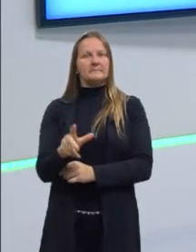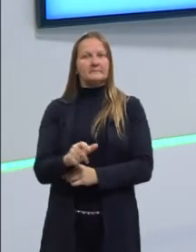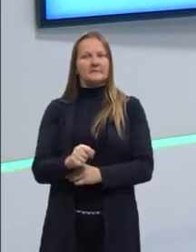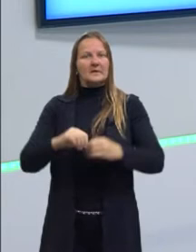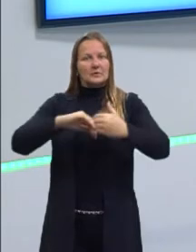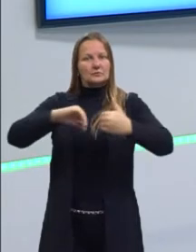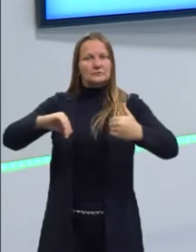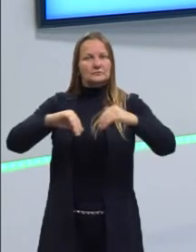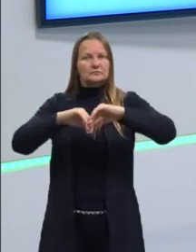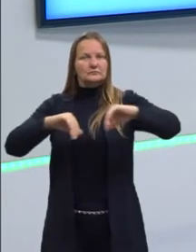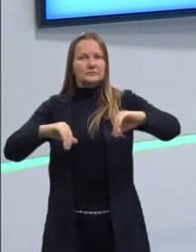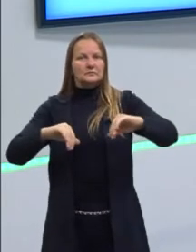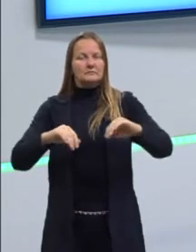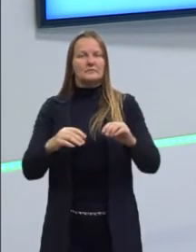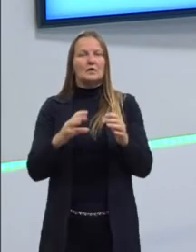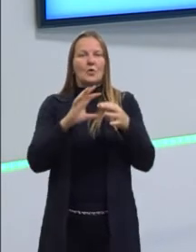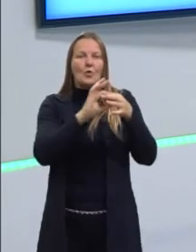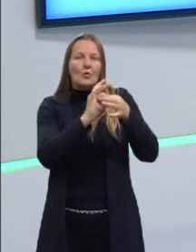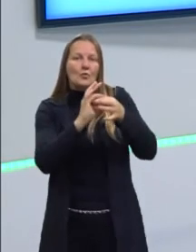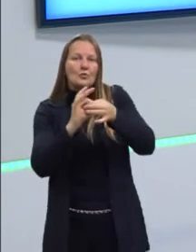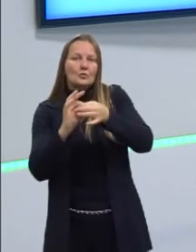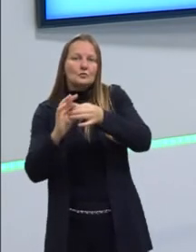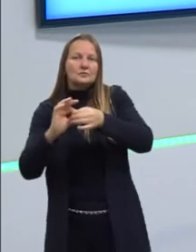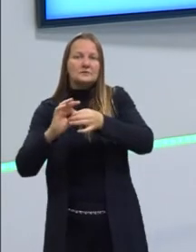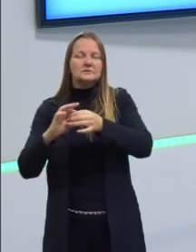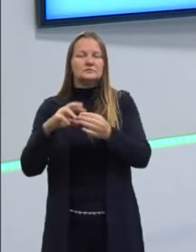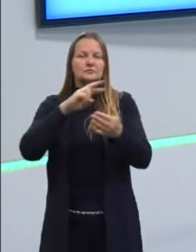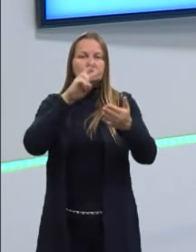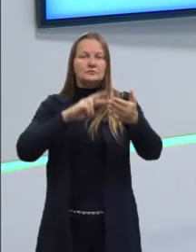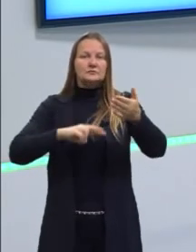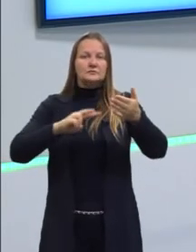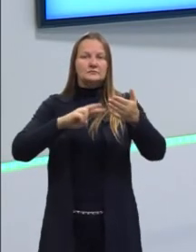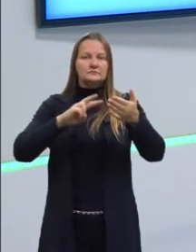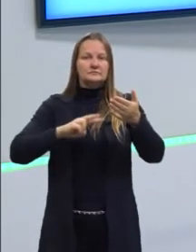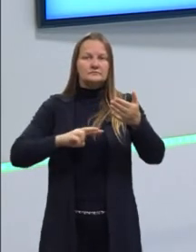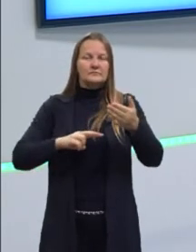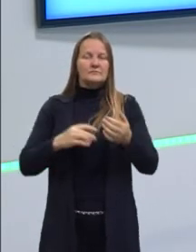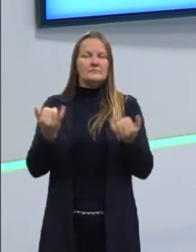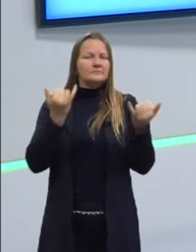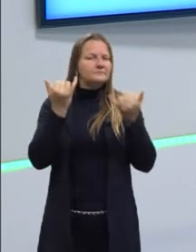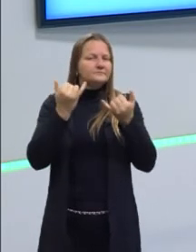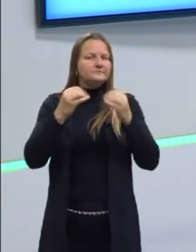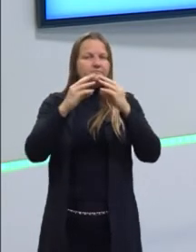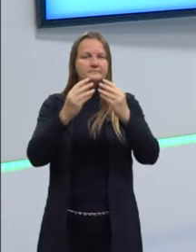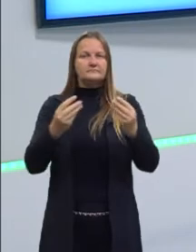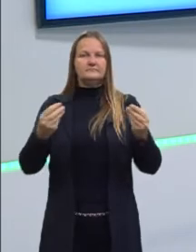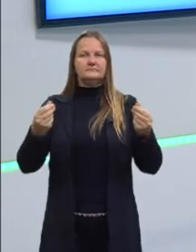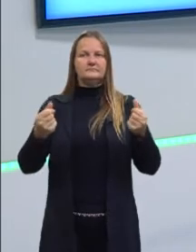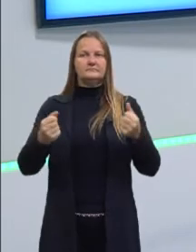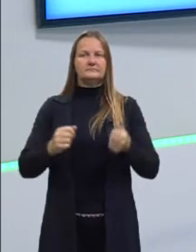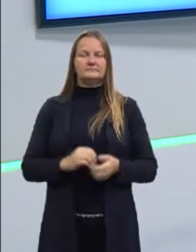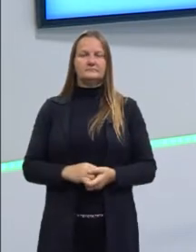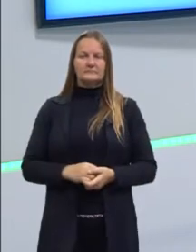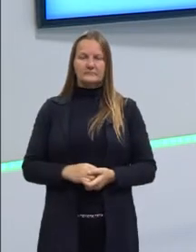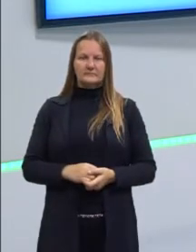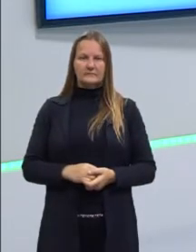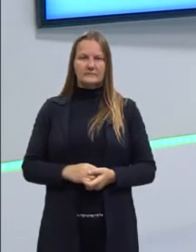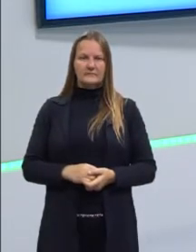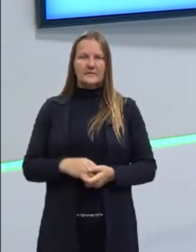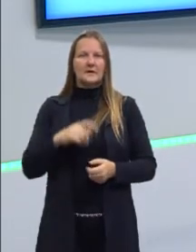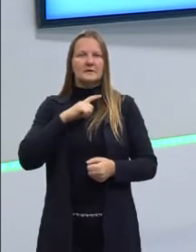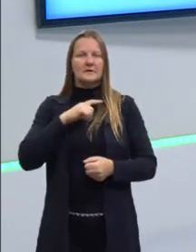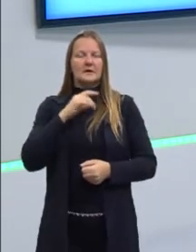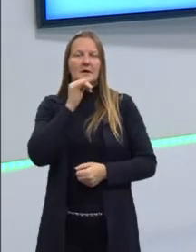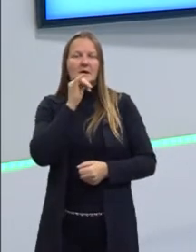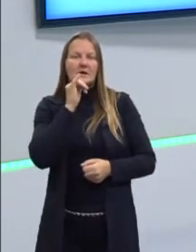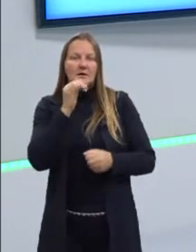assim e separado Inicial aí fazendo uma leitura bem superficial da letra A gente tem um narrador